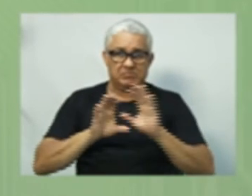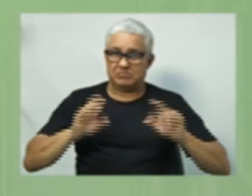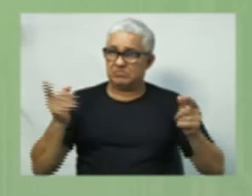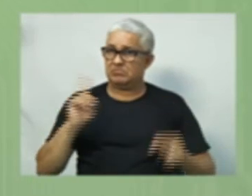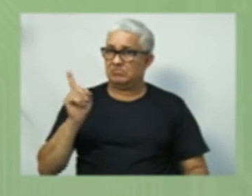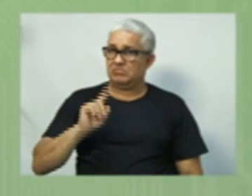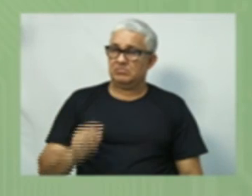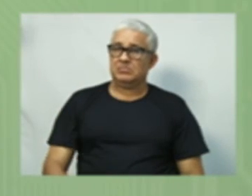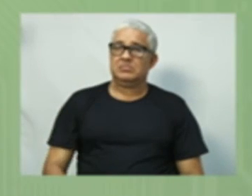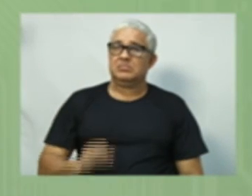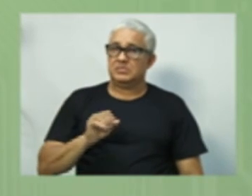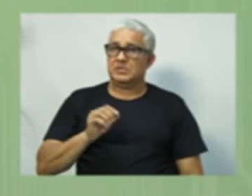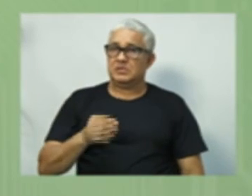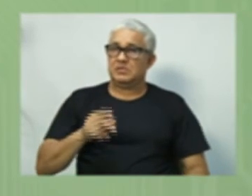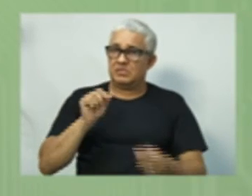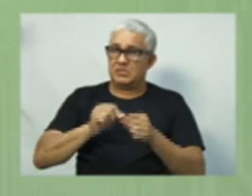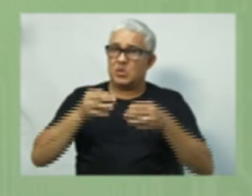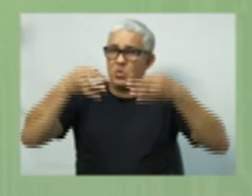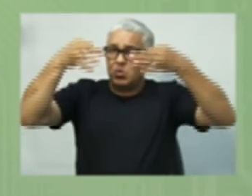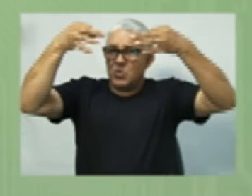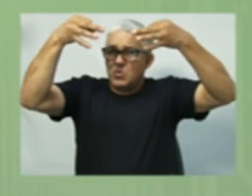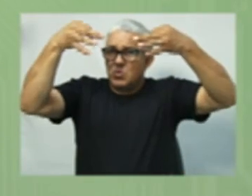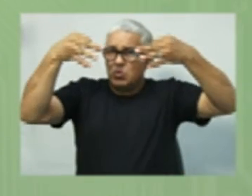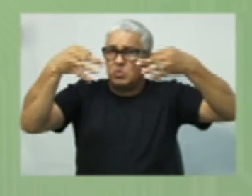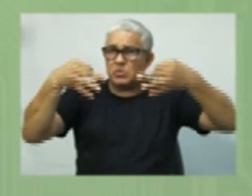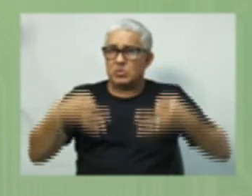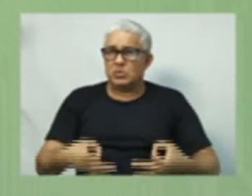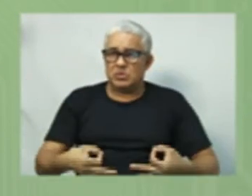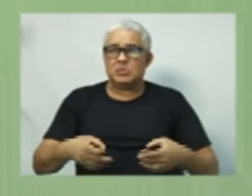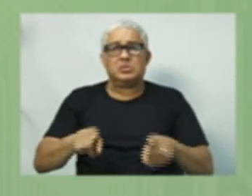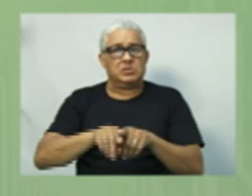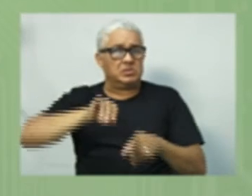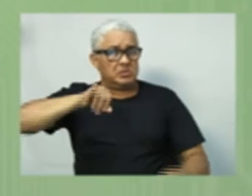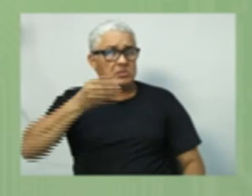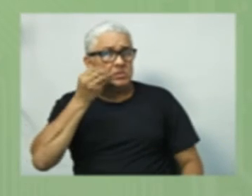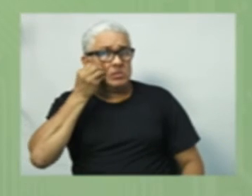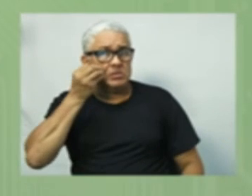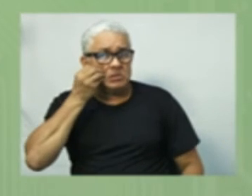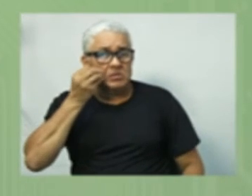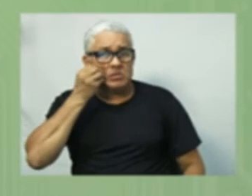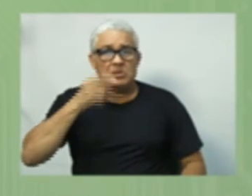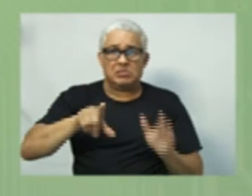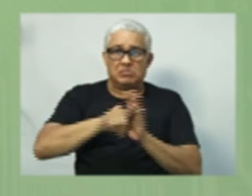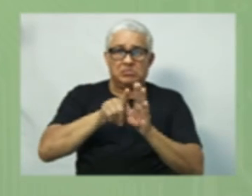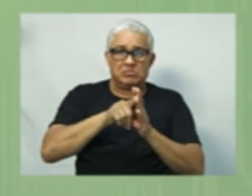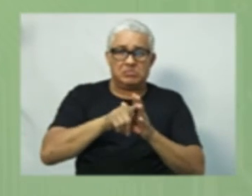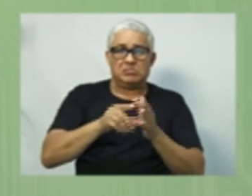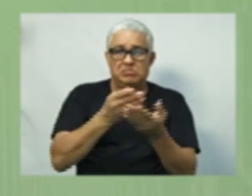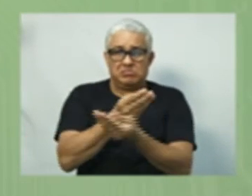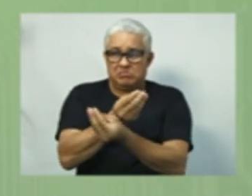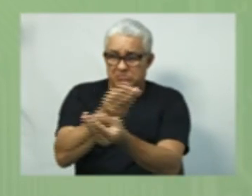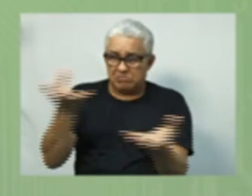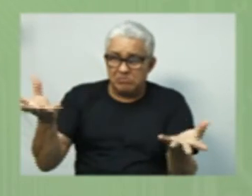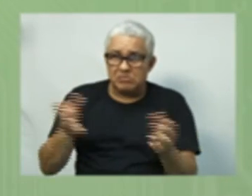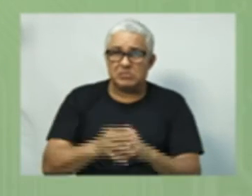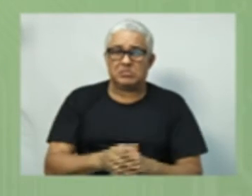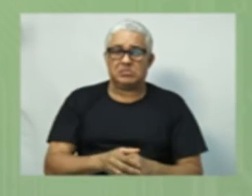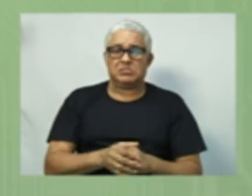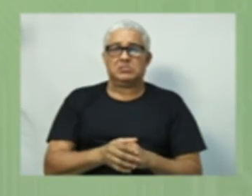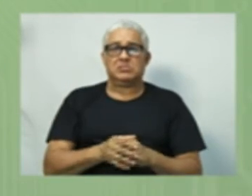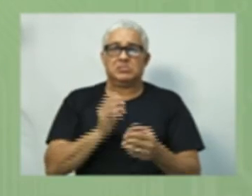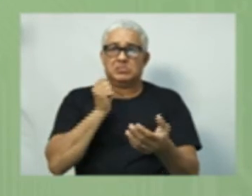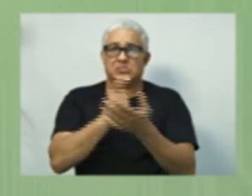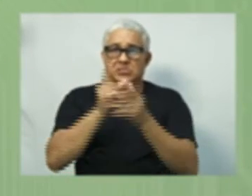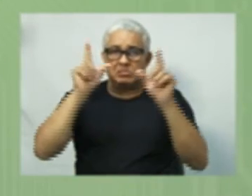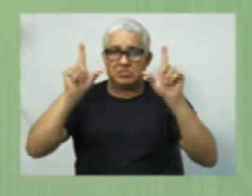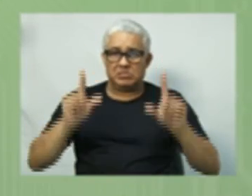Quando você faz tudo certinho e se aproveita das oportunidades que a lei tributária oferece para pagar